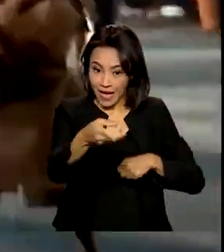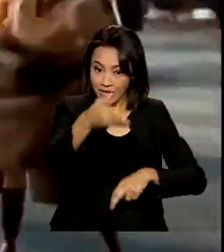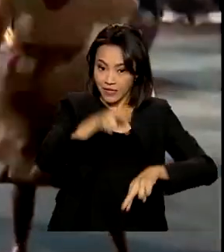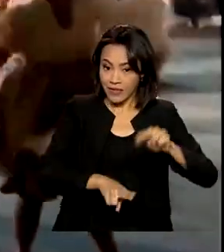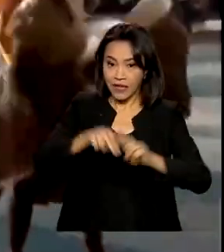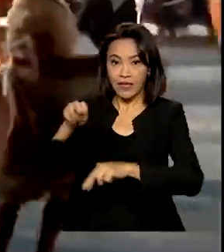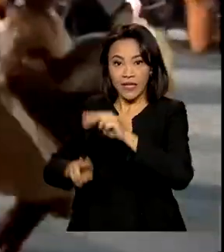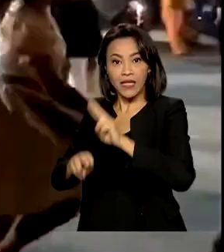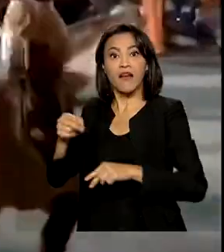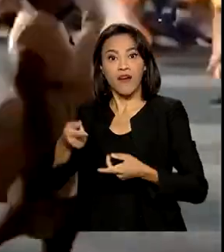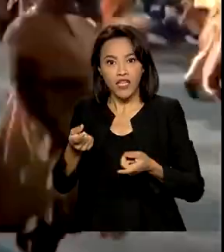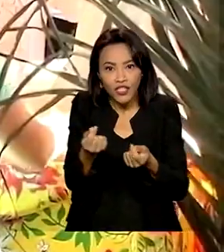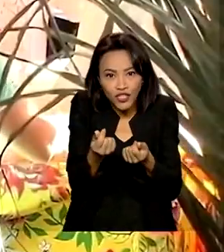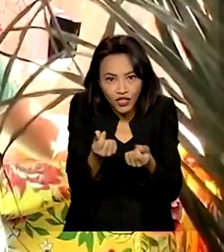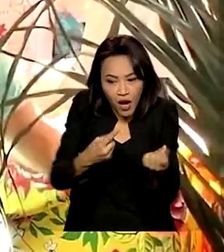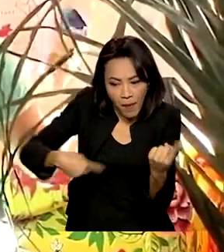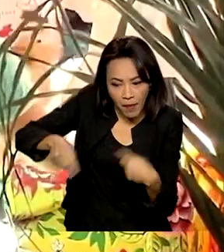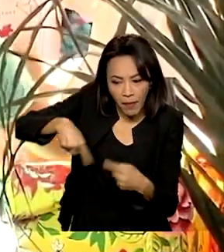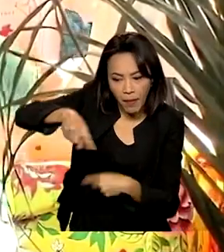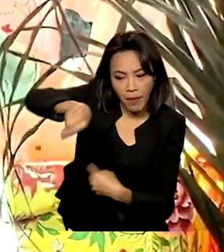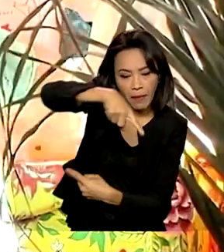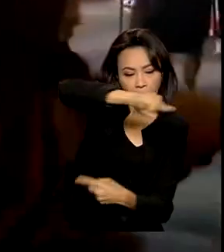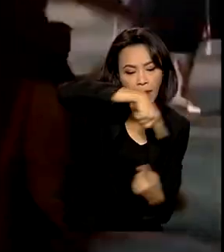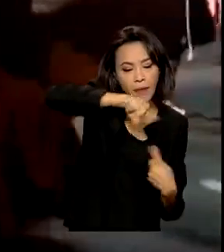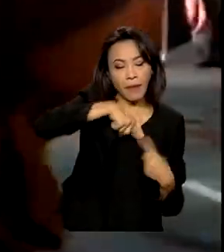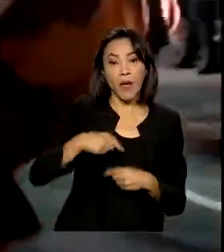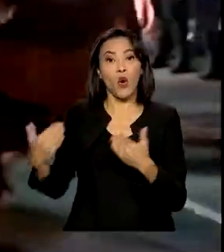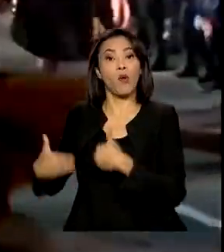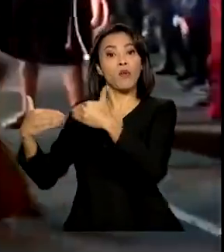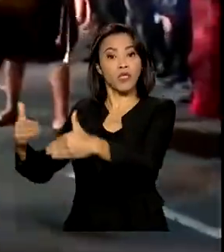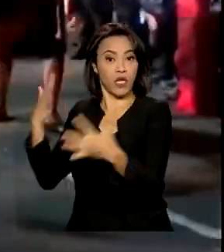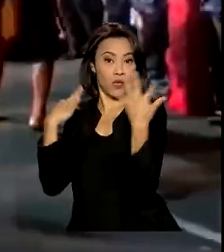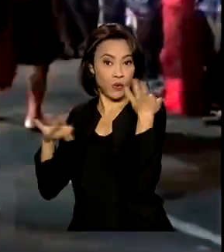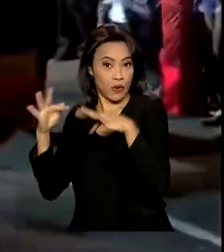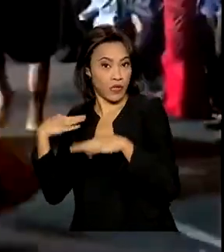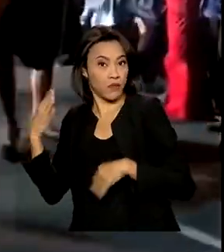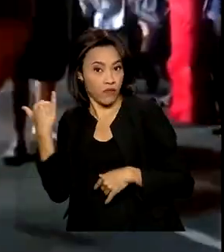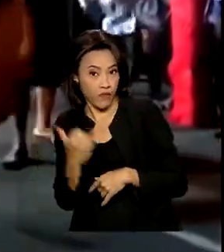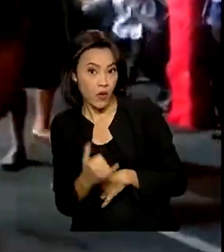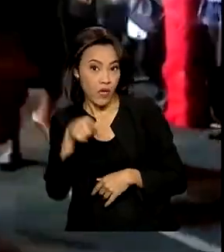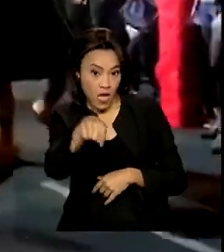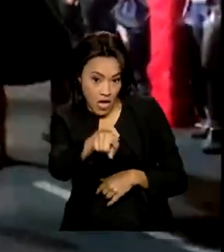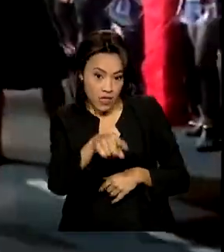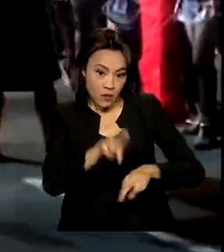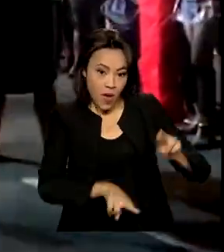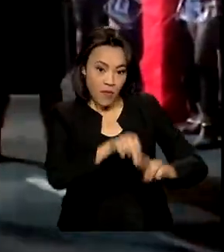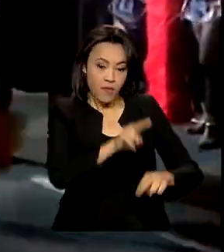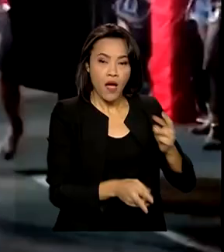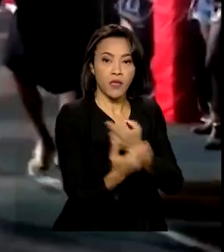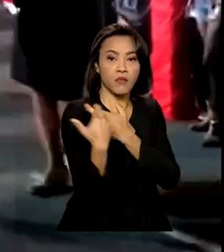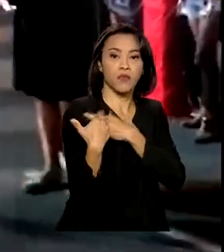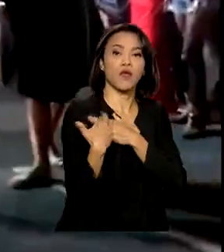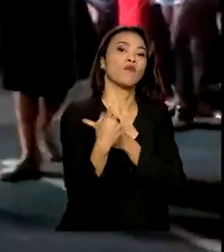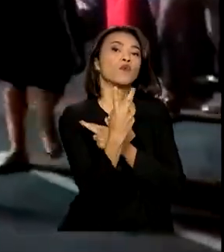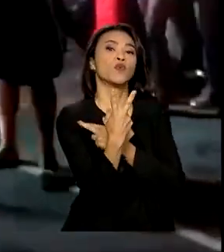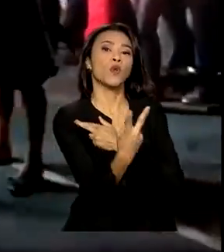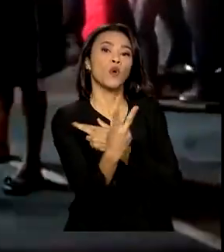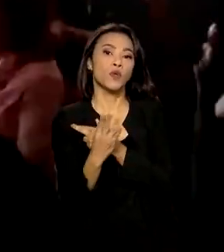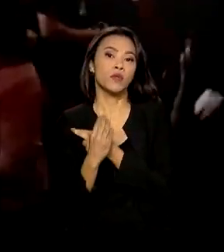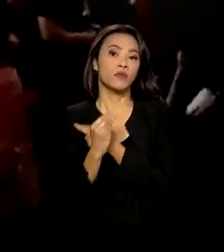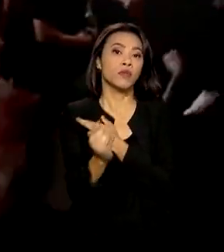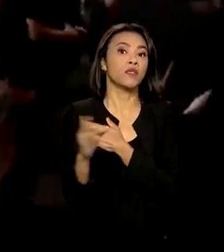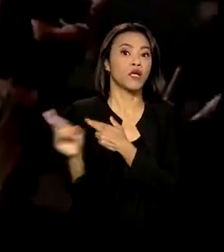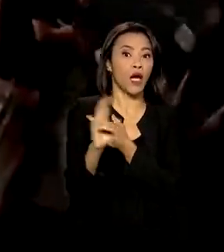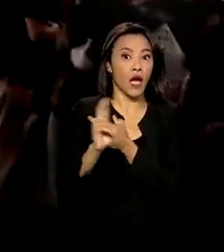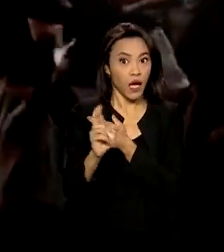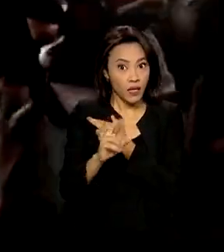vão movimentar a economia. De acordo com o Ministério do Turismo, o São João será responsável por gerar cerca de 2 bilhões de reais